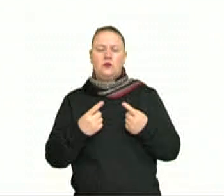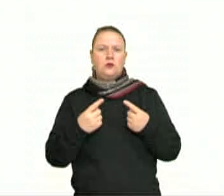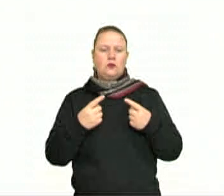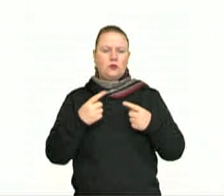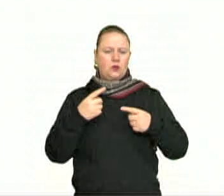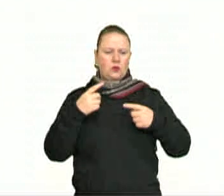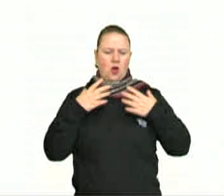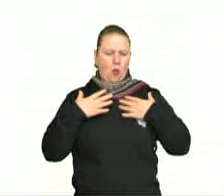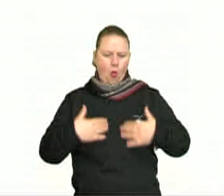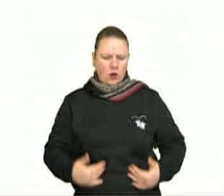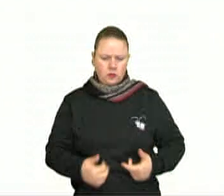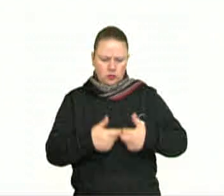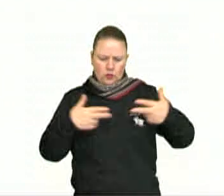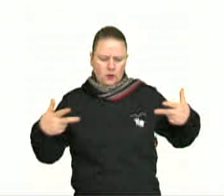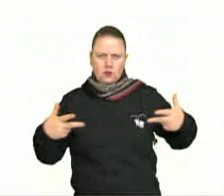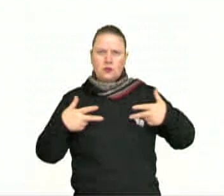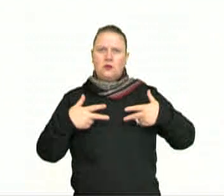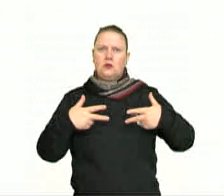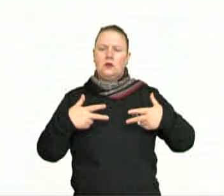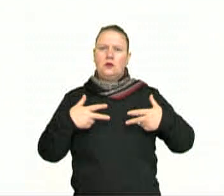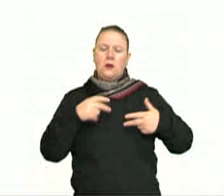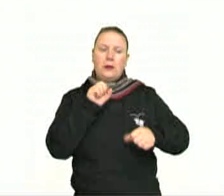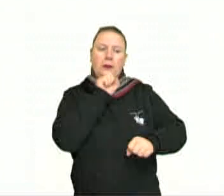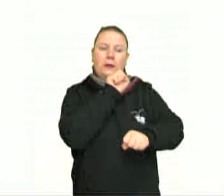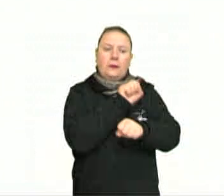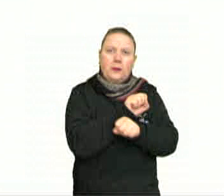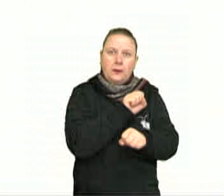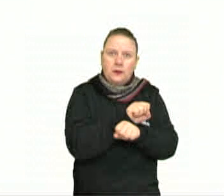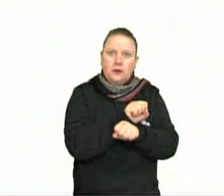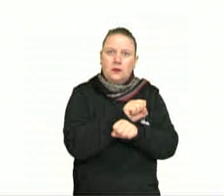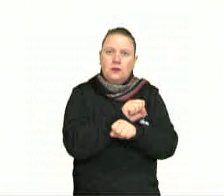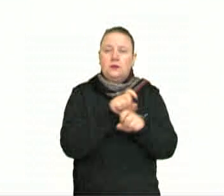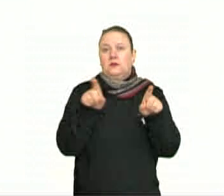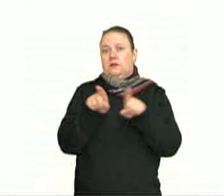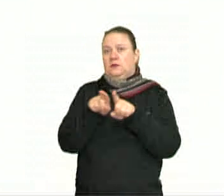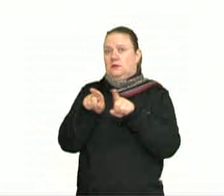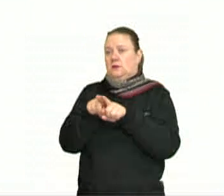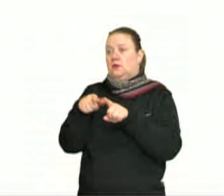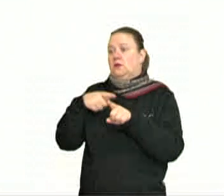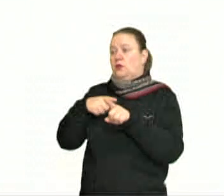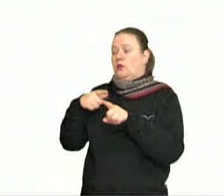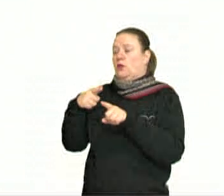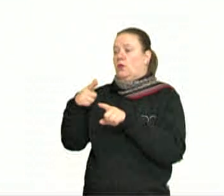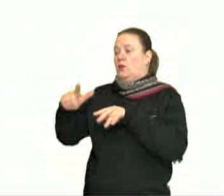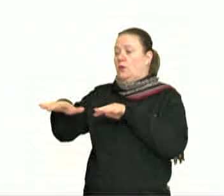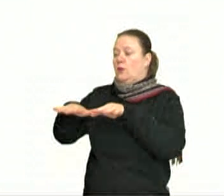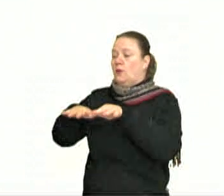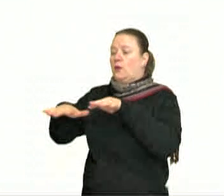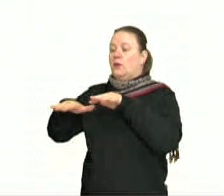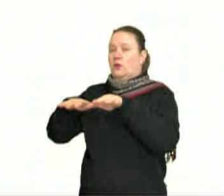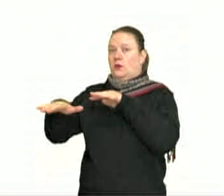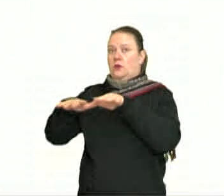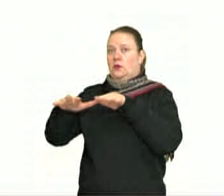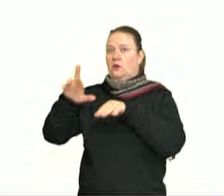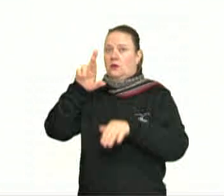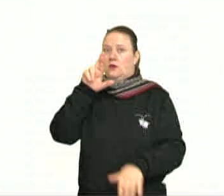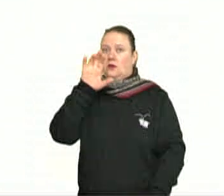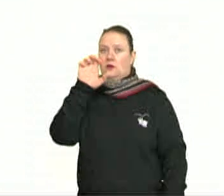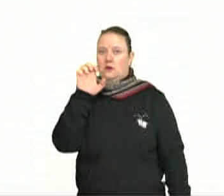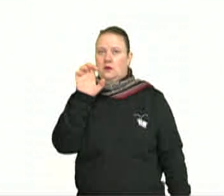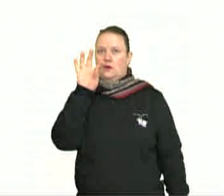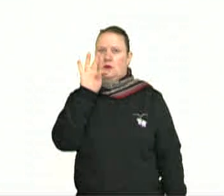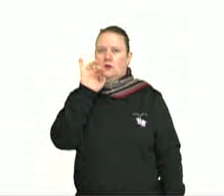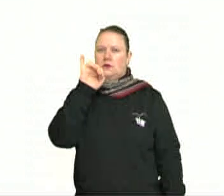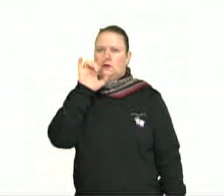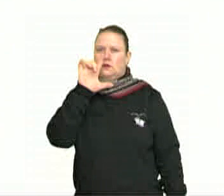tende a permanecer em repouso e o mesmo vale para quem está em movimento. Como eu disse, é o chamado movimento retilíneo e uniforme.